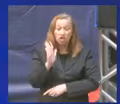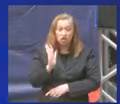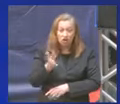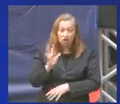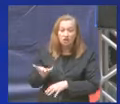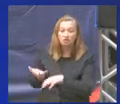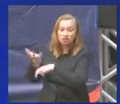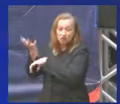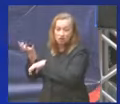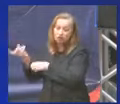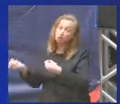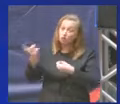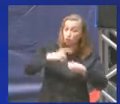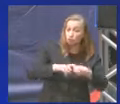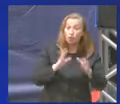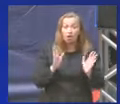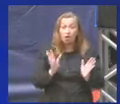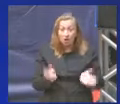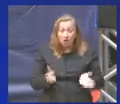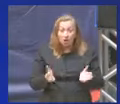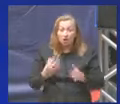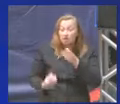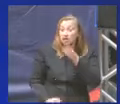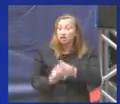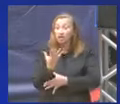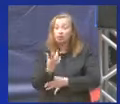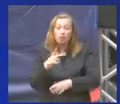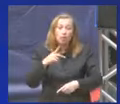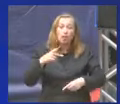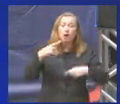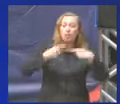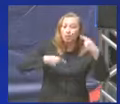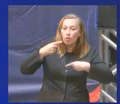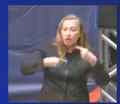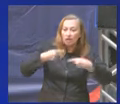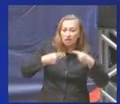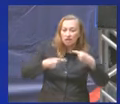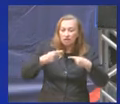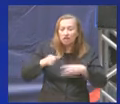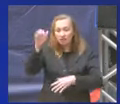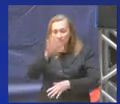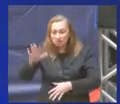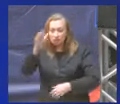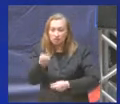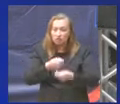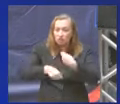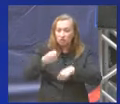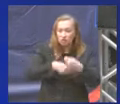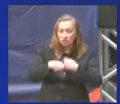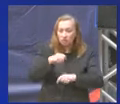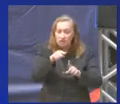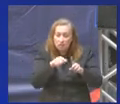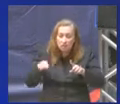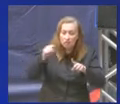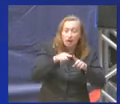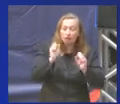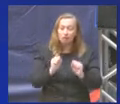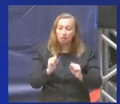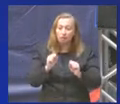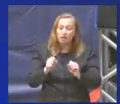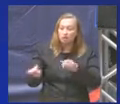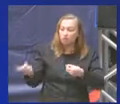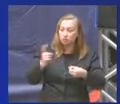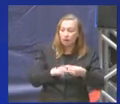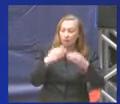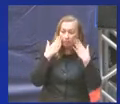Senado, voltou, e, finalmente, a gente cria uma política nacional de economia circular. Acho que ali eu puder voltar para a